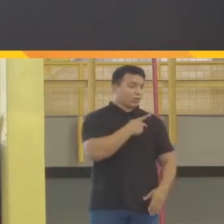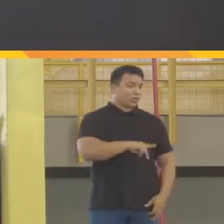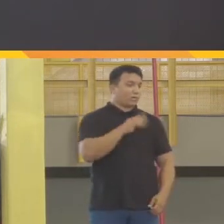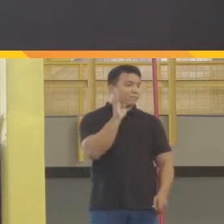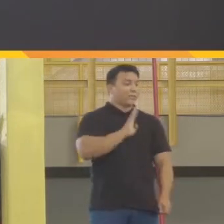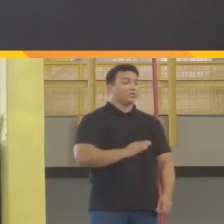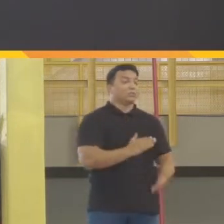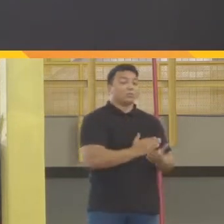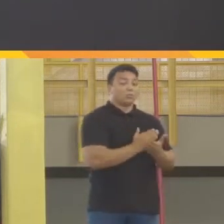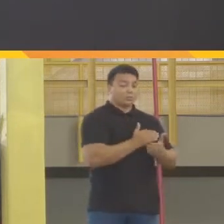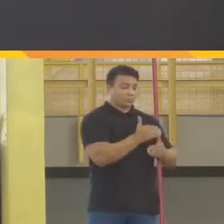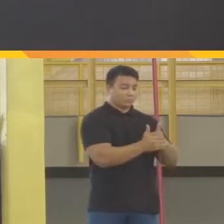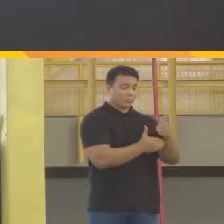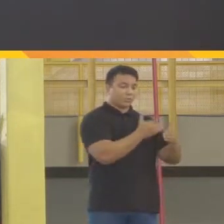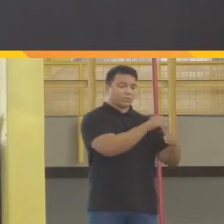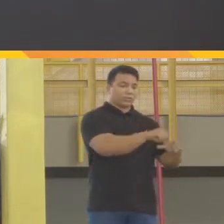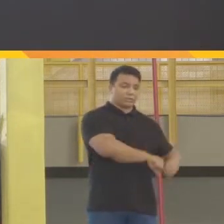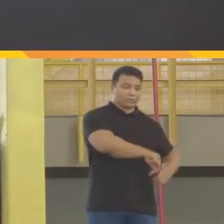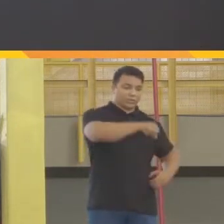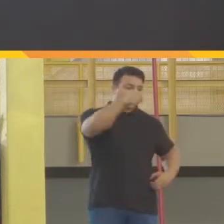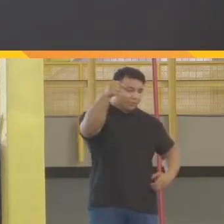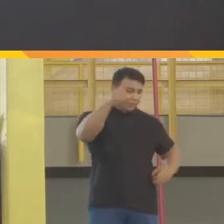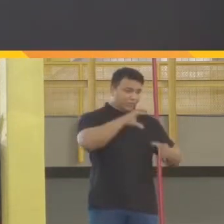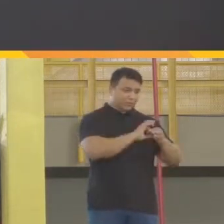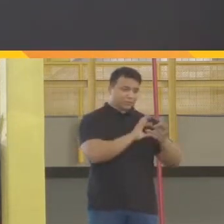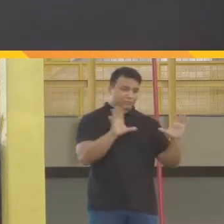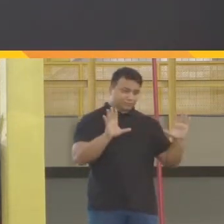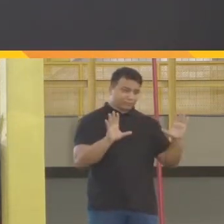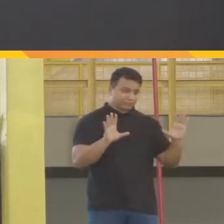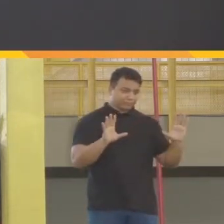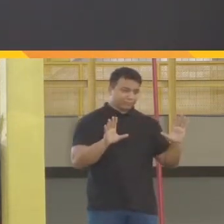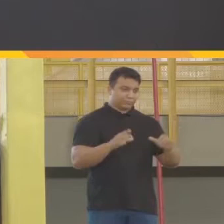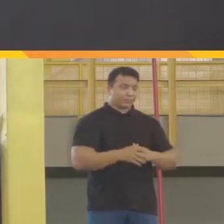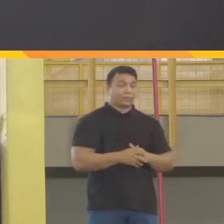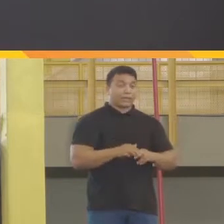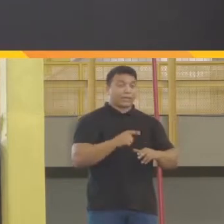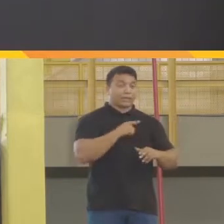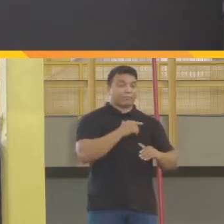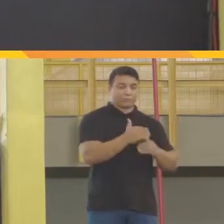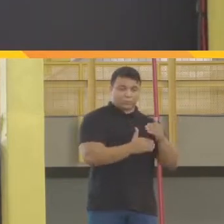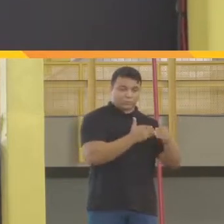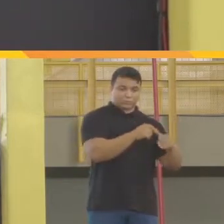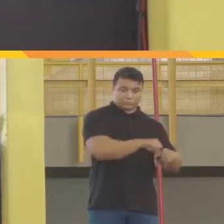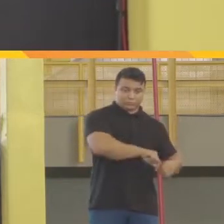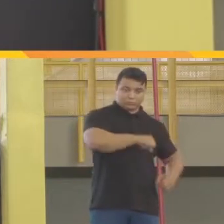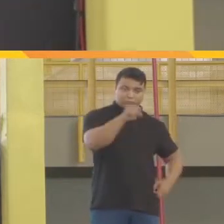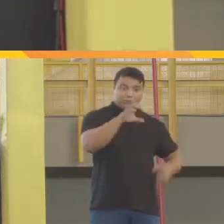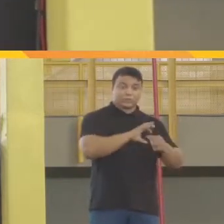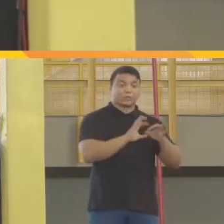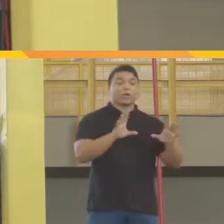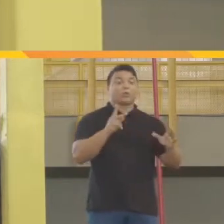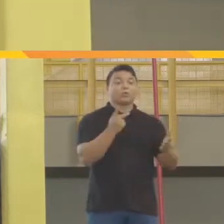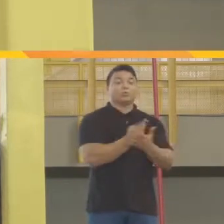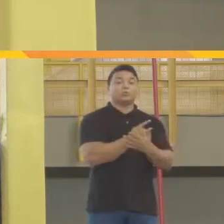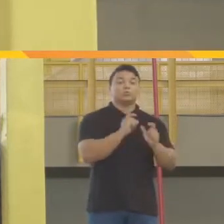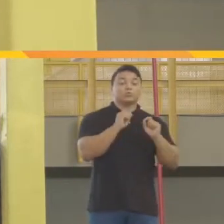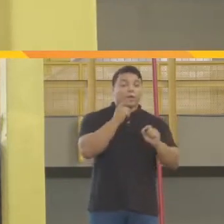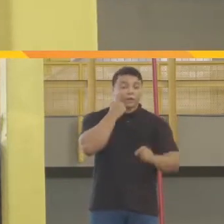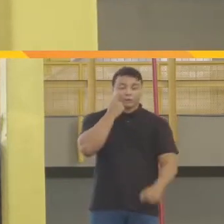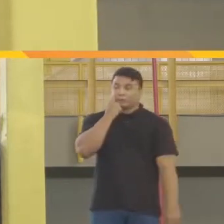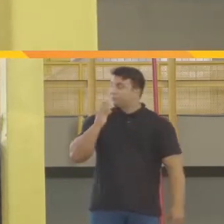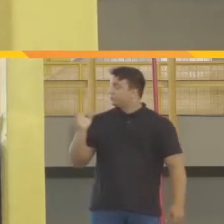nosso processo de independência. E o primeiro degrau para isso foi, sem dúvida